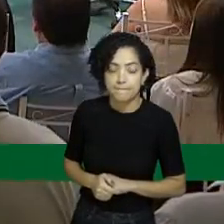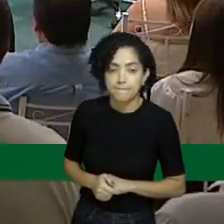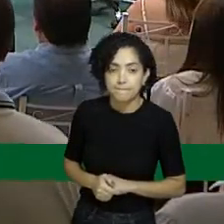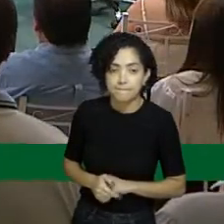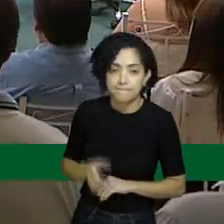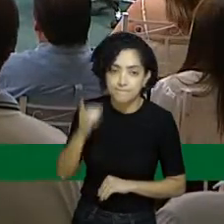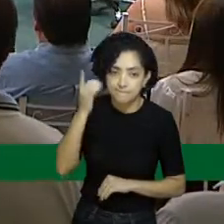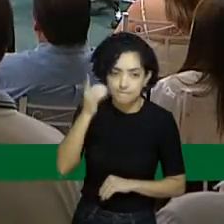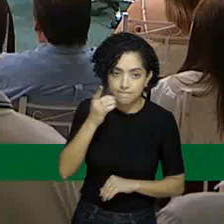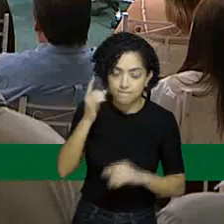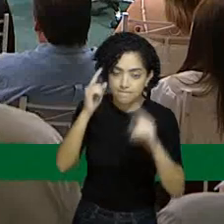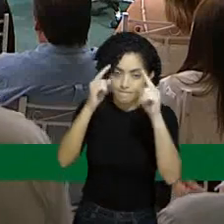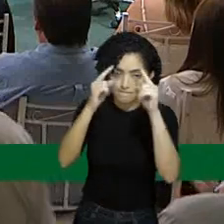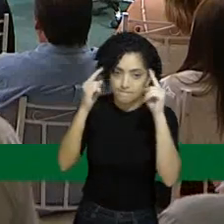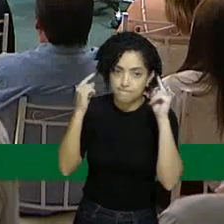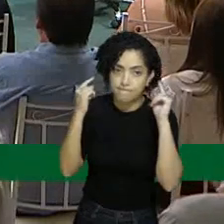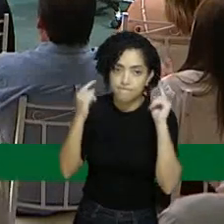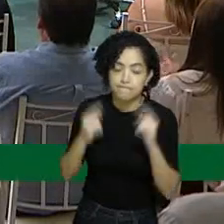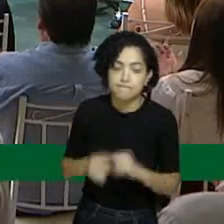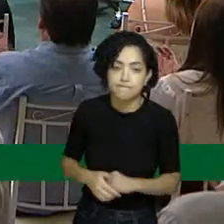Deputado Neudir Sareta.